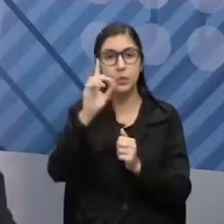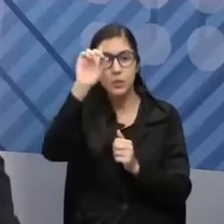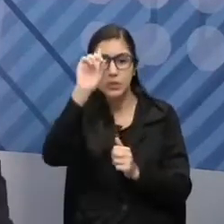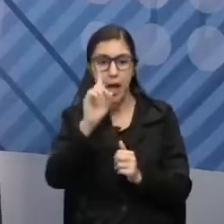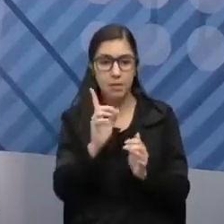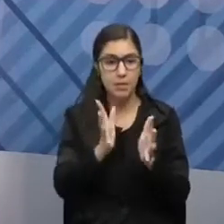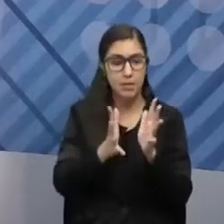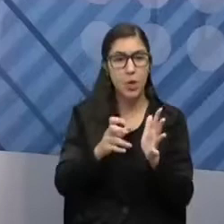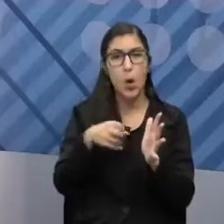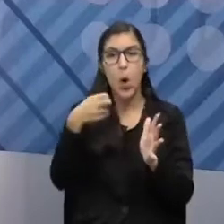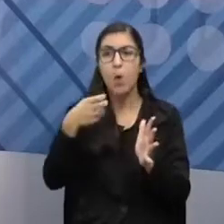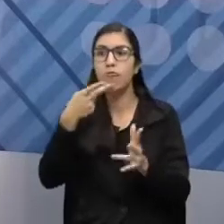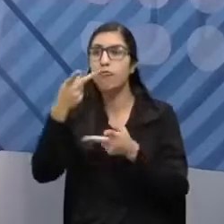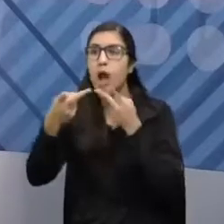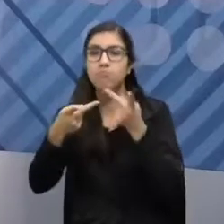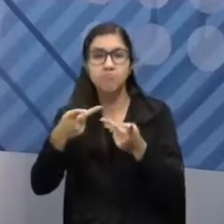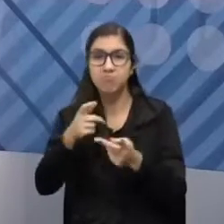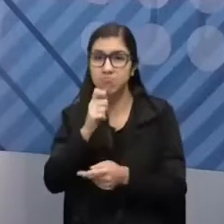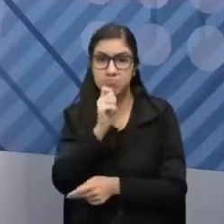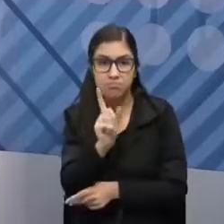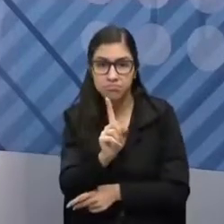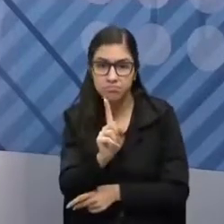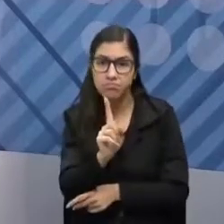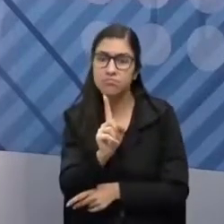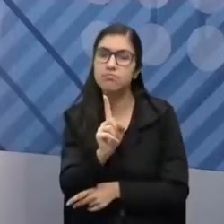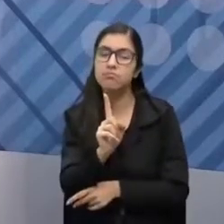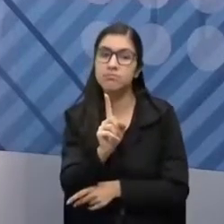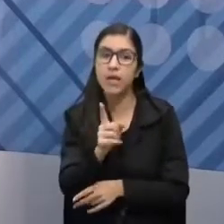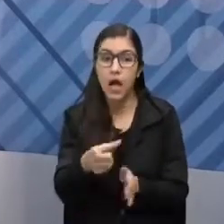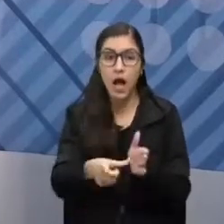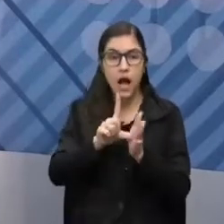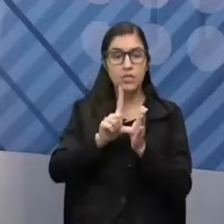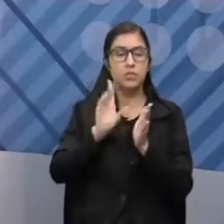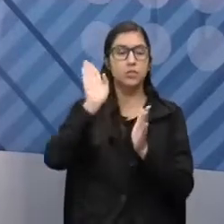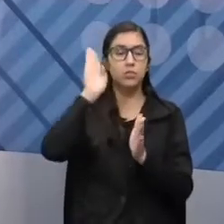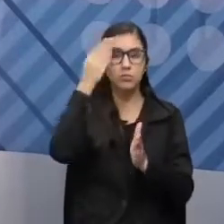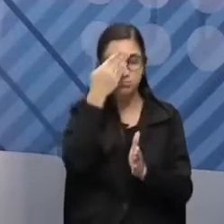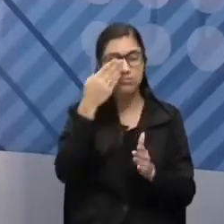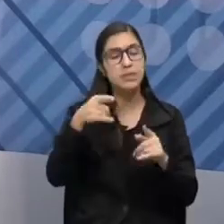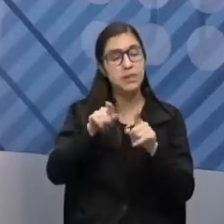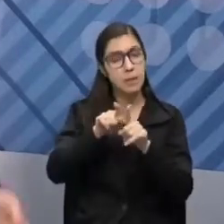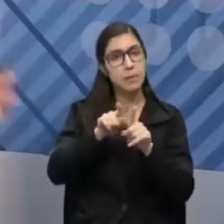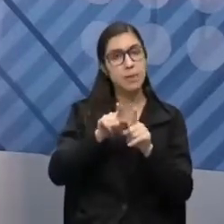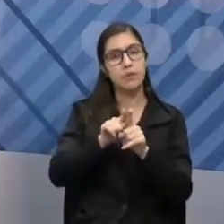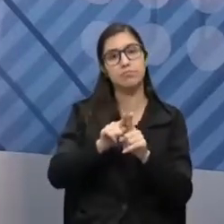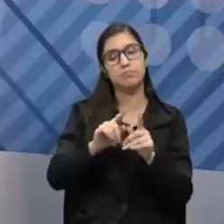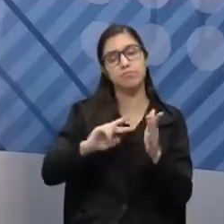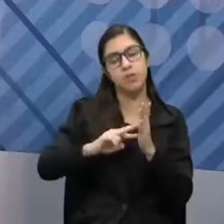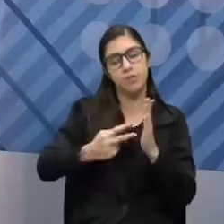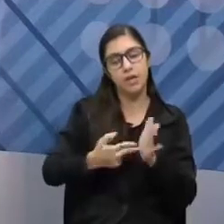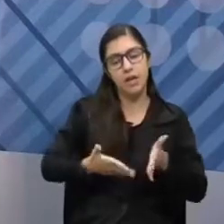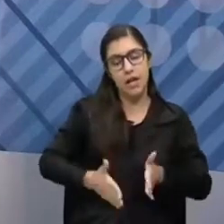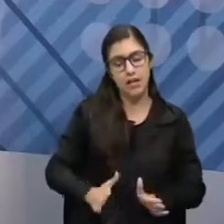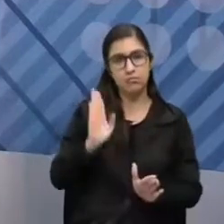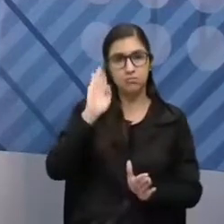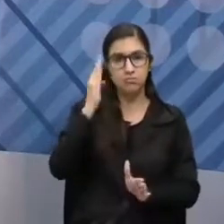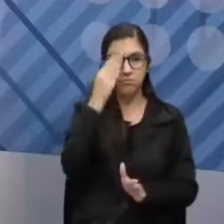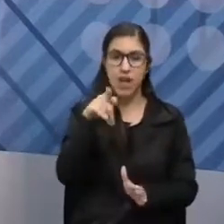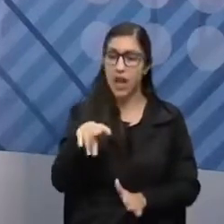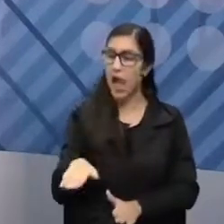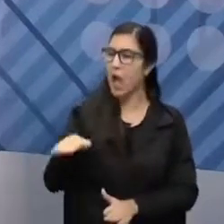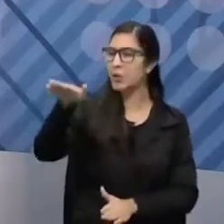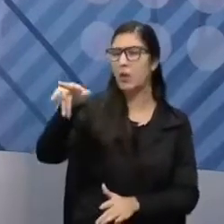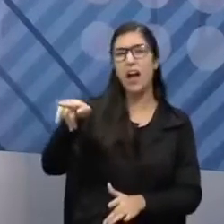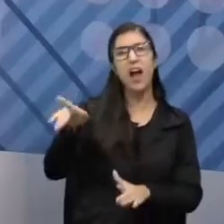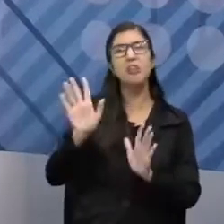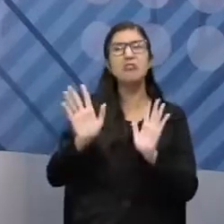sinalizada ou oral, ela vai também ser uma pessoa com surdo-cegueira congênita. Nós não vamos tratar ela como um adulto. Ah,